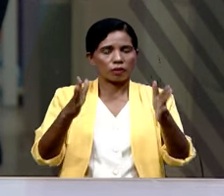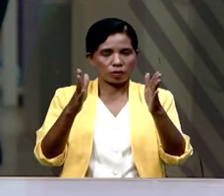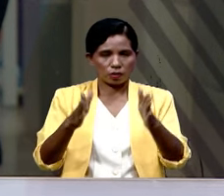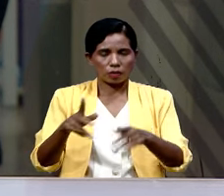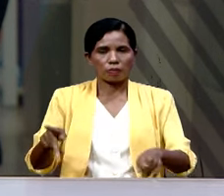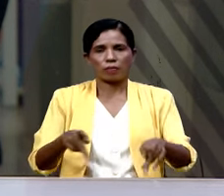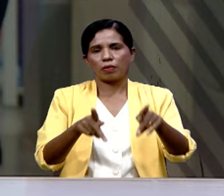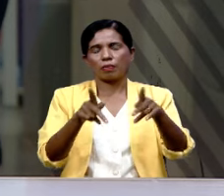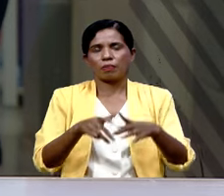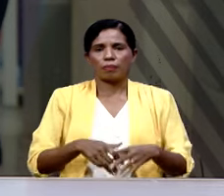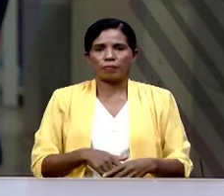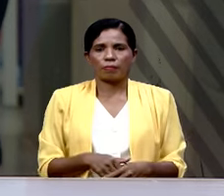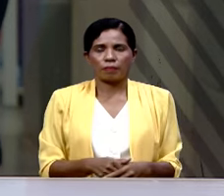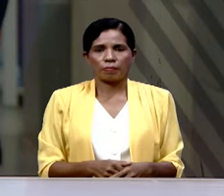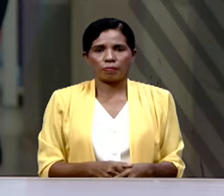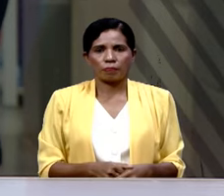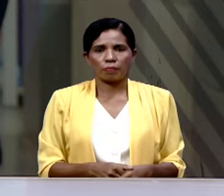público.